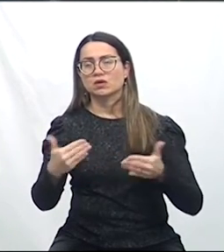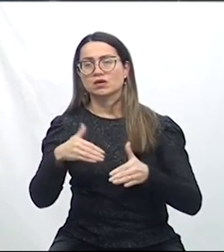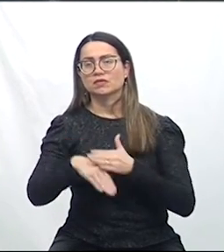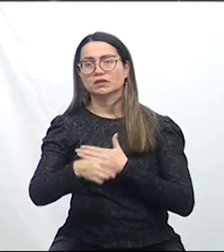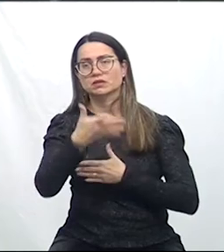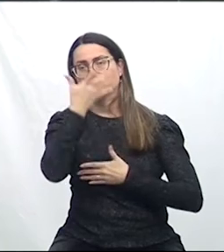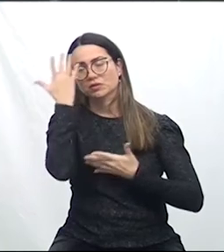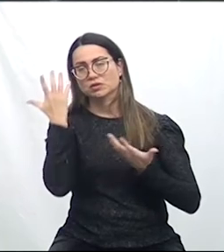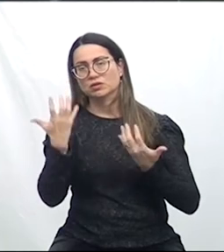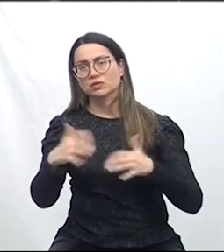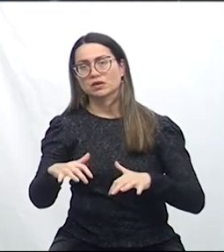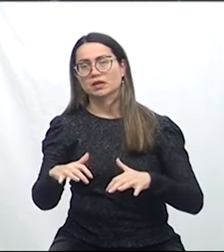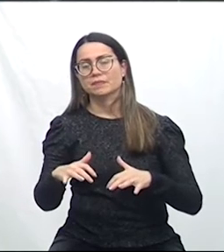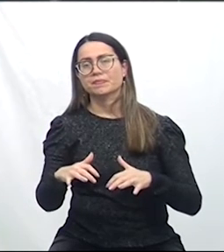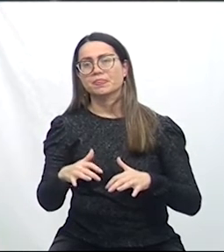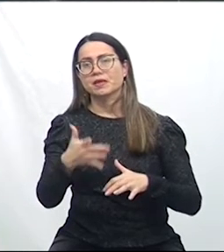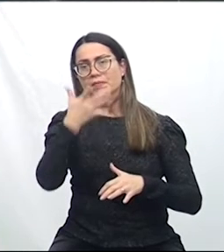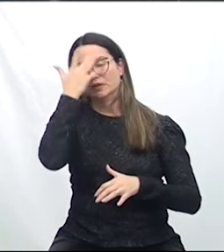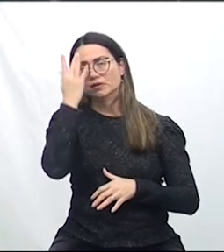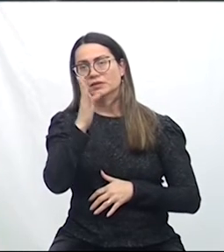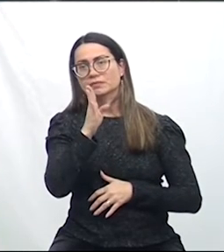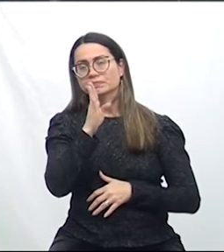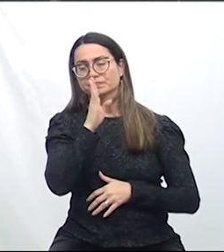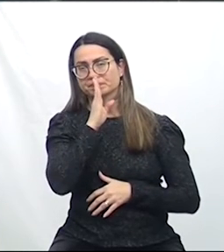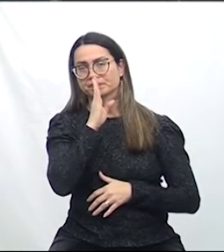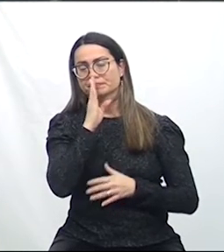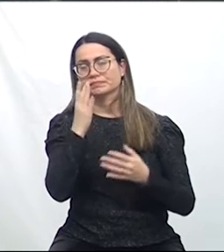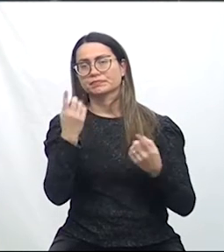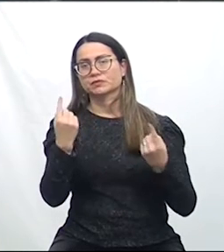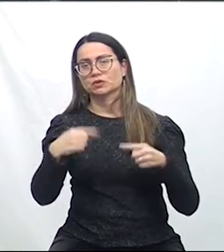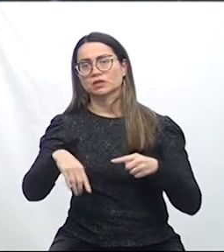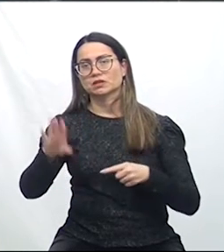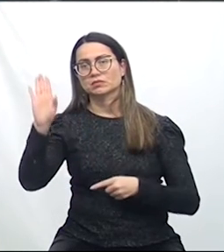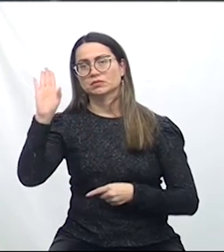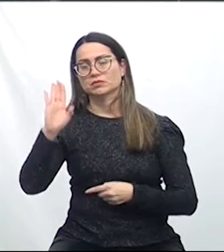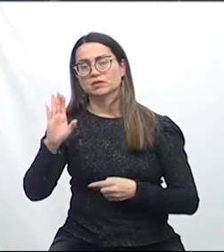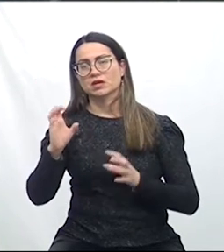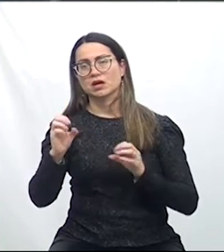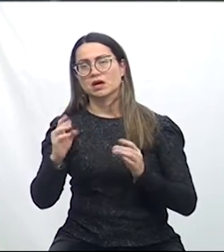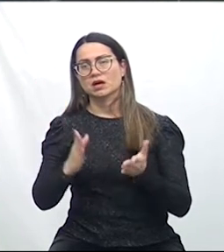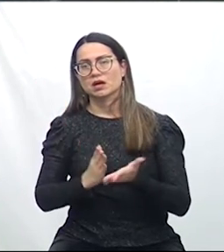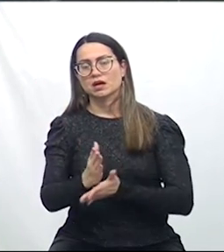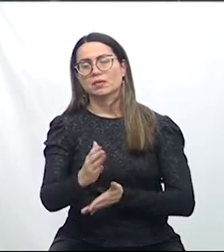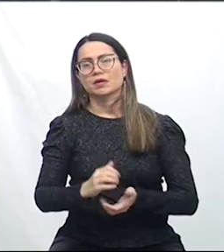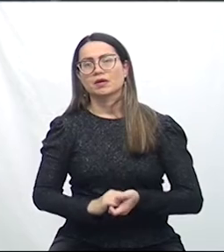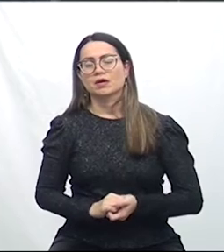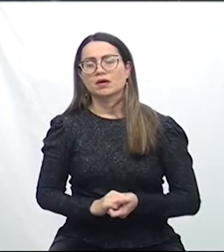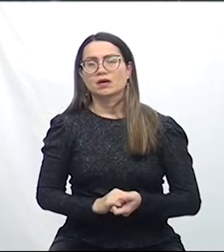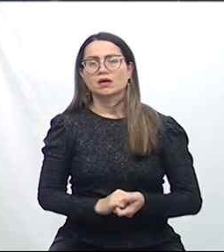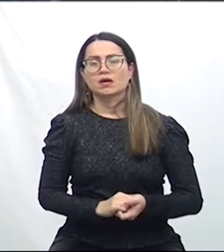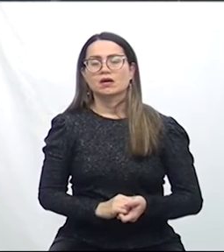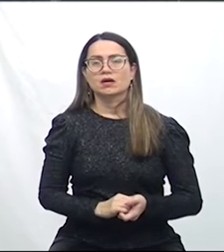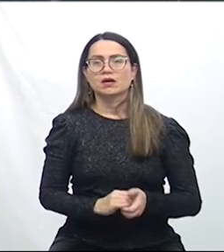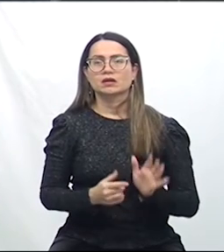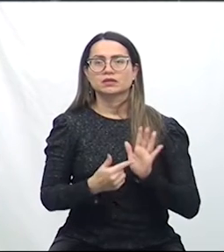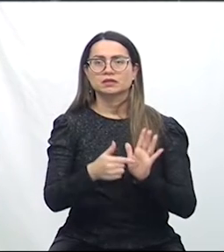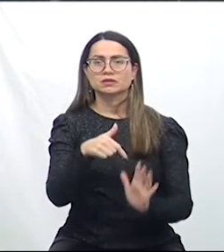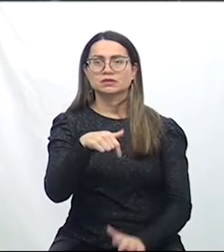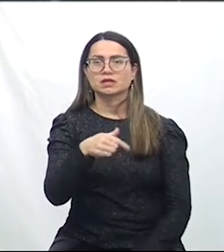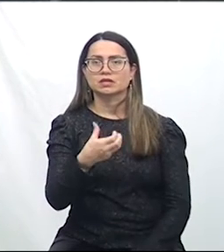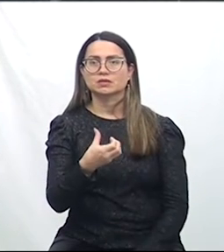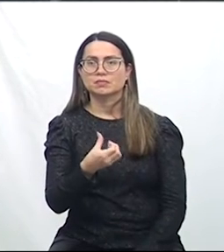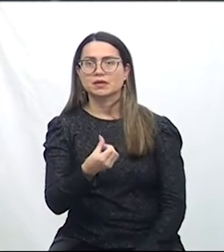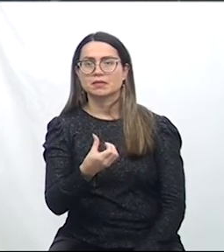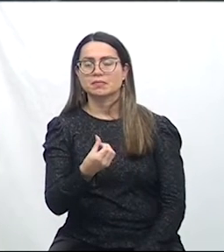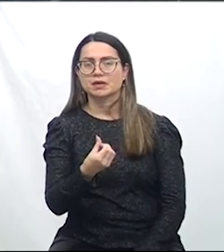favoráveis permaneçam como estão, os contrários se manifestem. Aprovado por unanimidade. Indicação 766-2022, autor